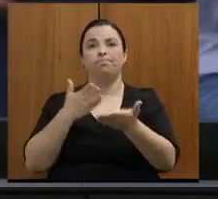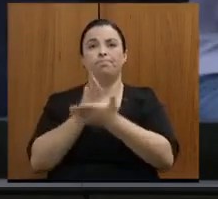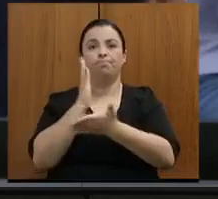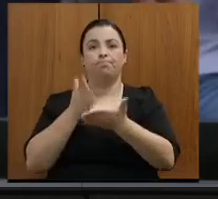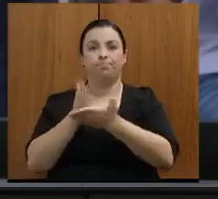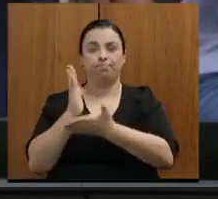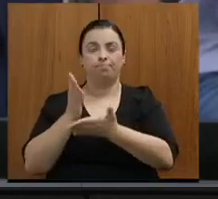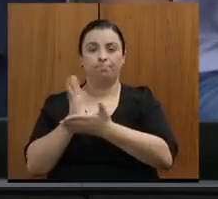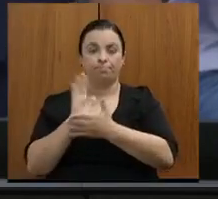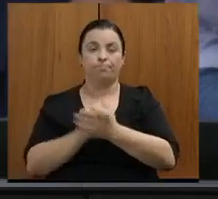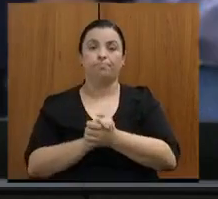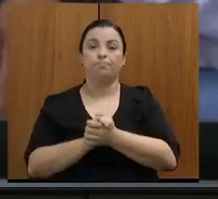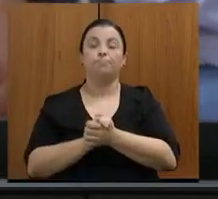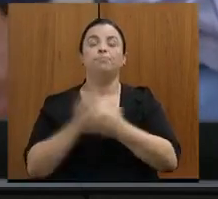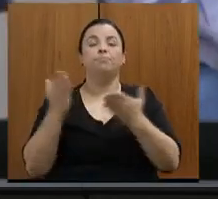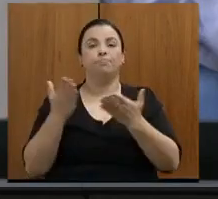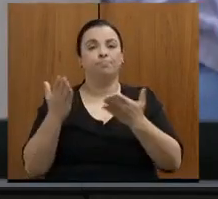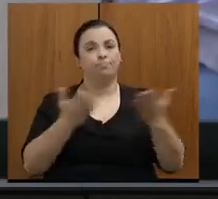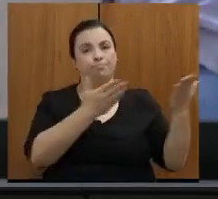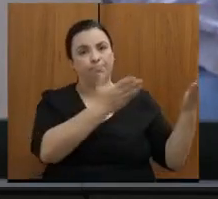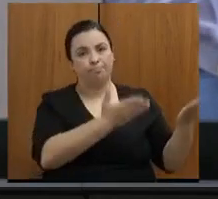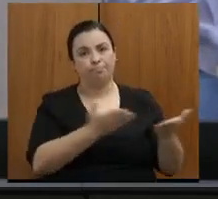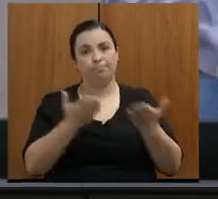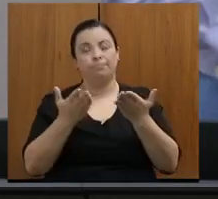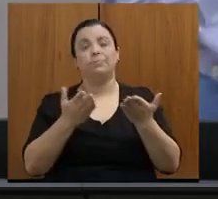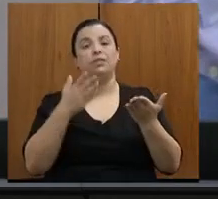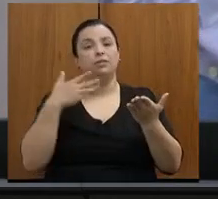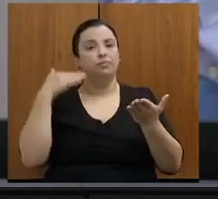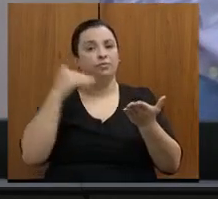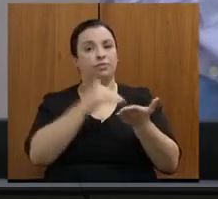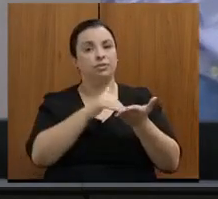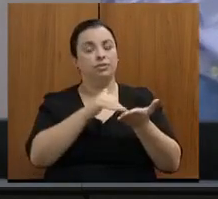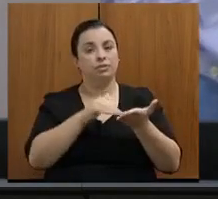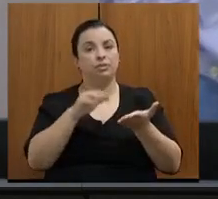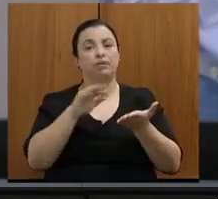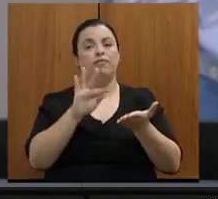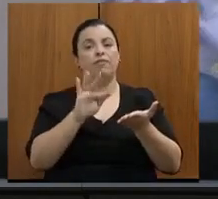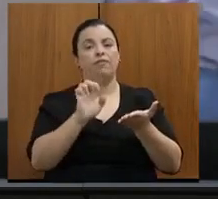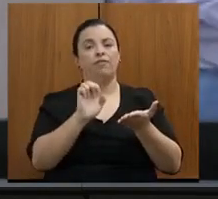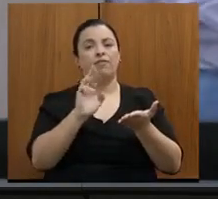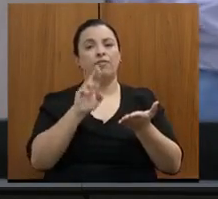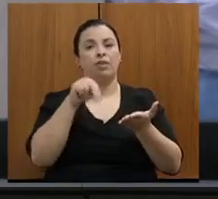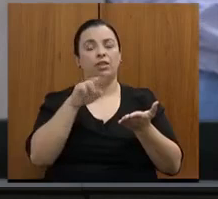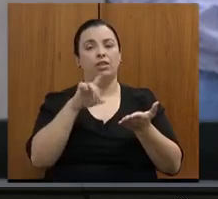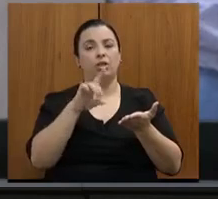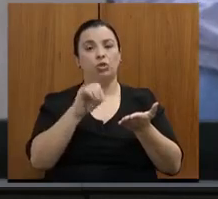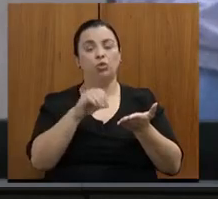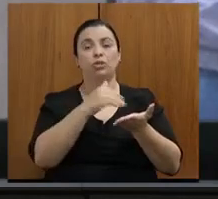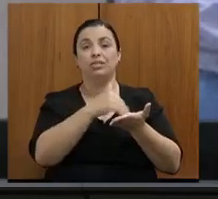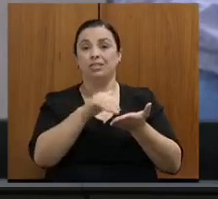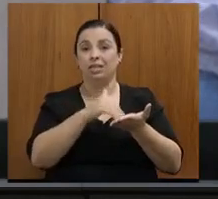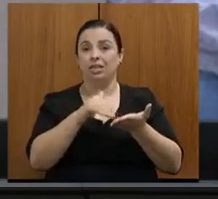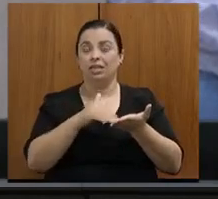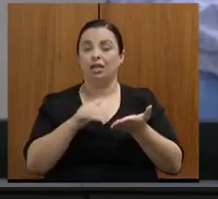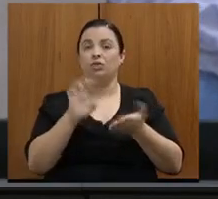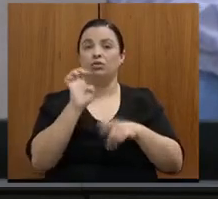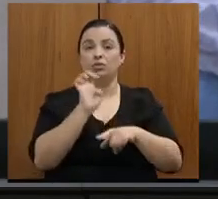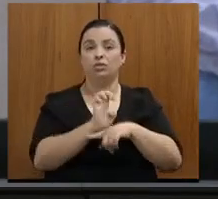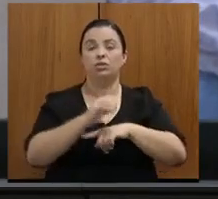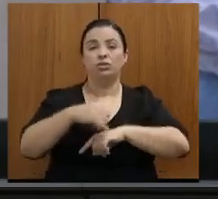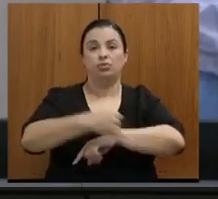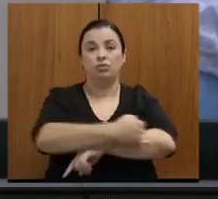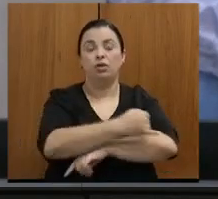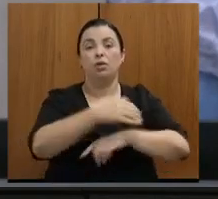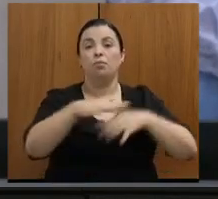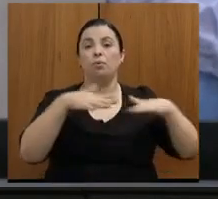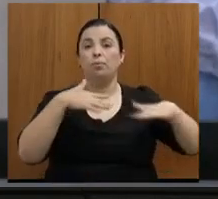Passo a palavra para o excelentíssimo senhor Fernando Charlaque Marcato, secretário de Estado de Infraestrutura e Mobilidade, que